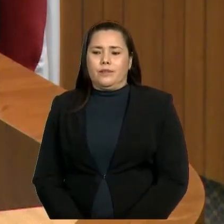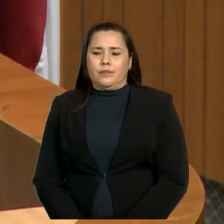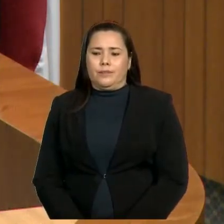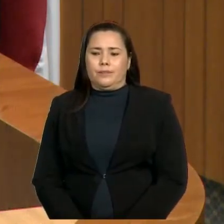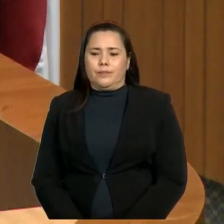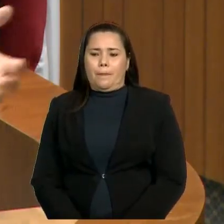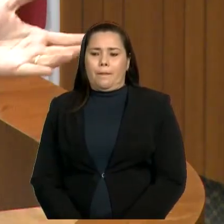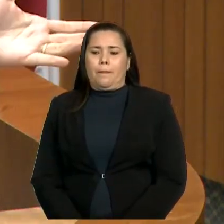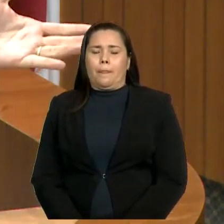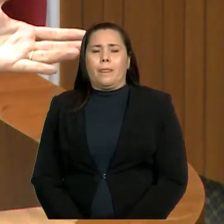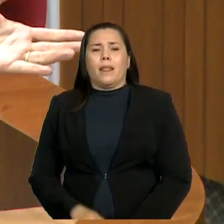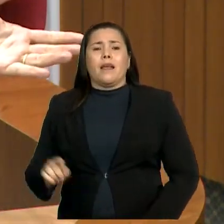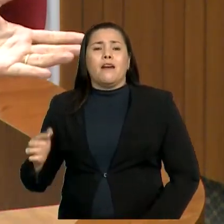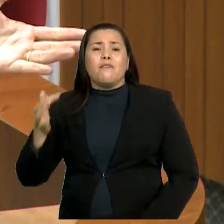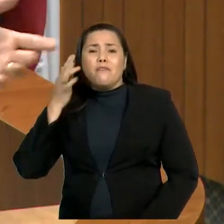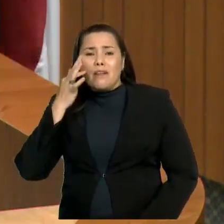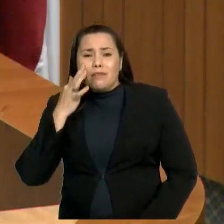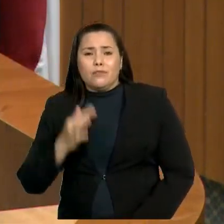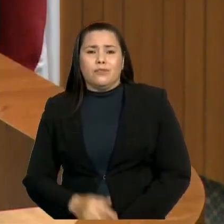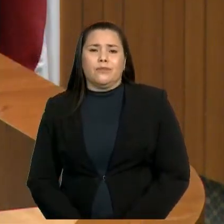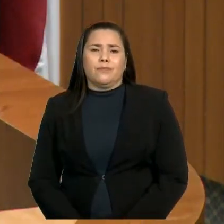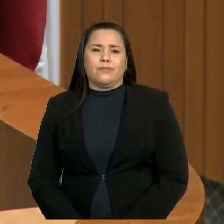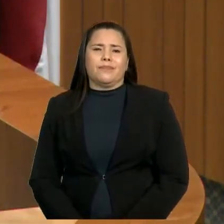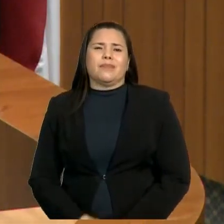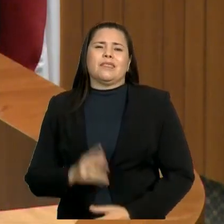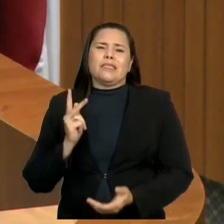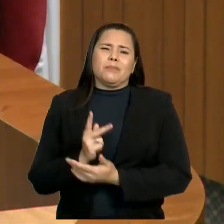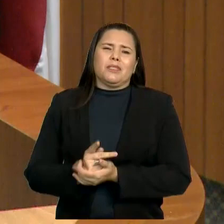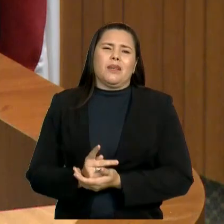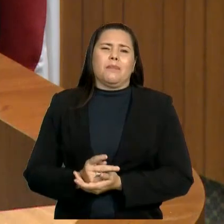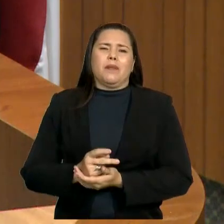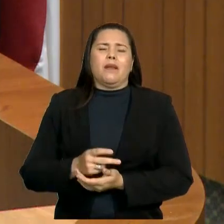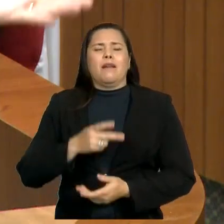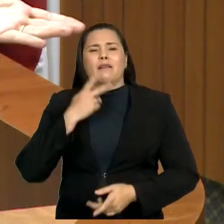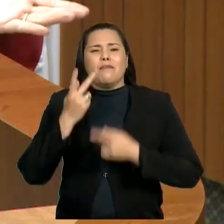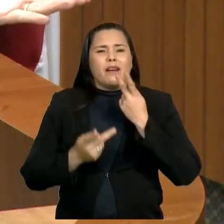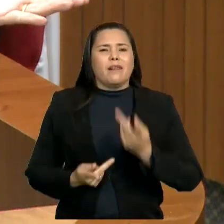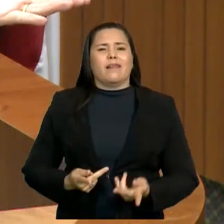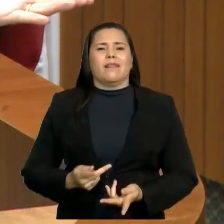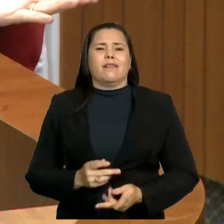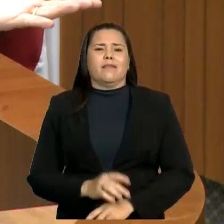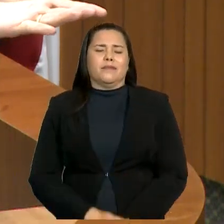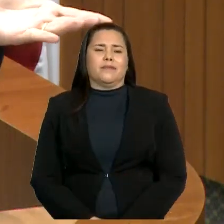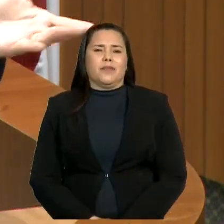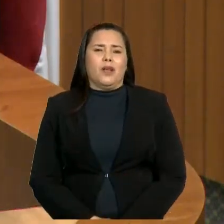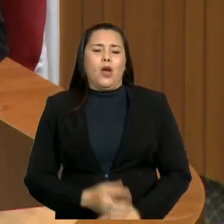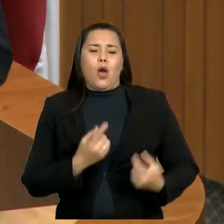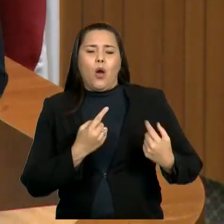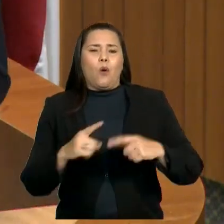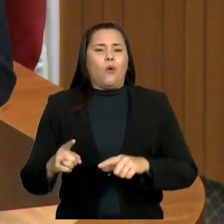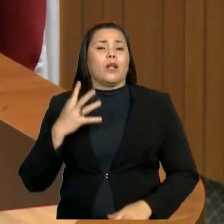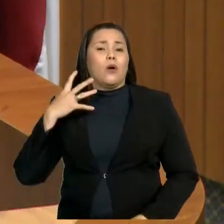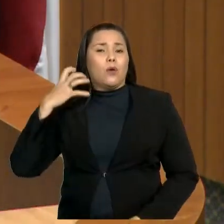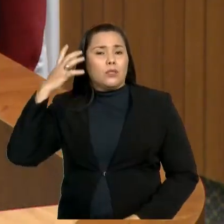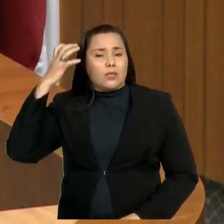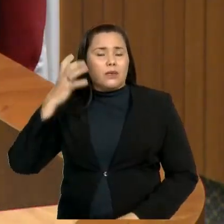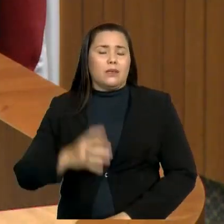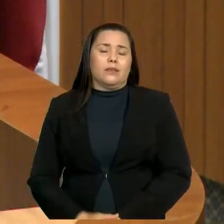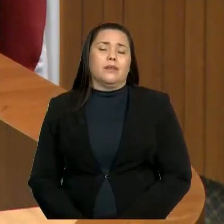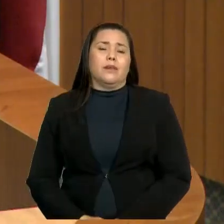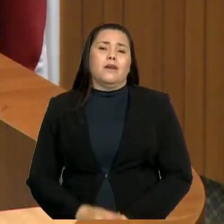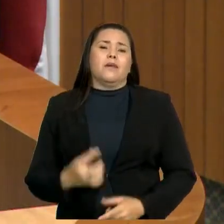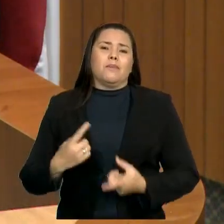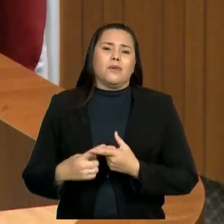dia quando ele assumiu empréstimo virou bateria de crédito então ele tá sendo